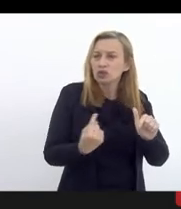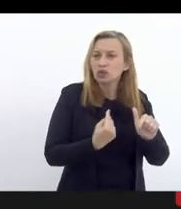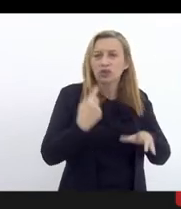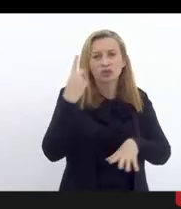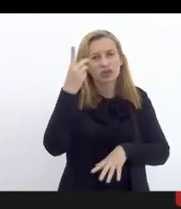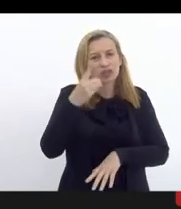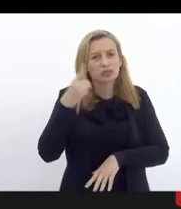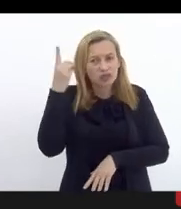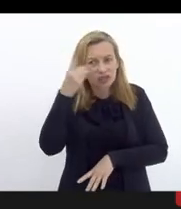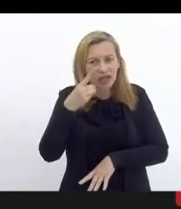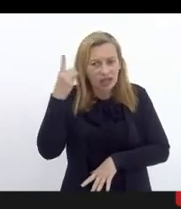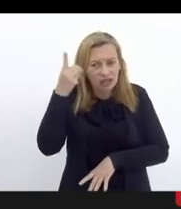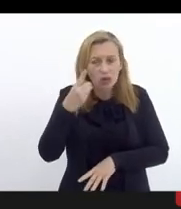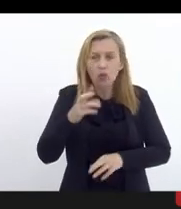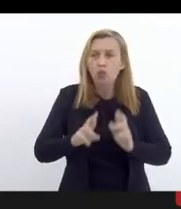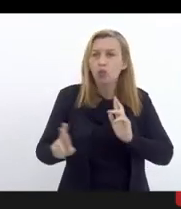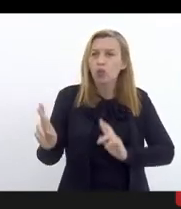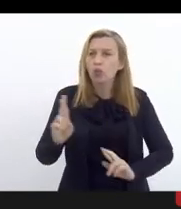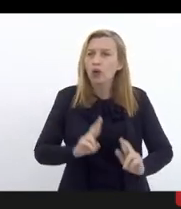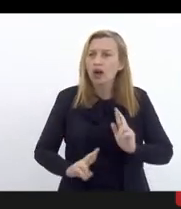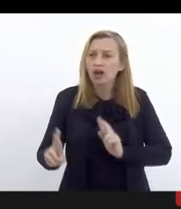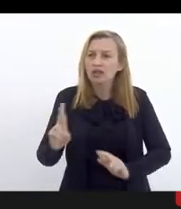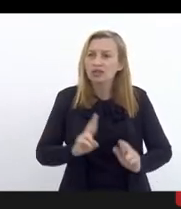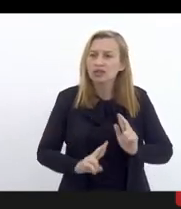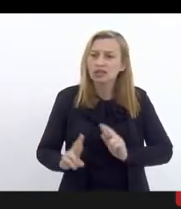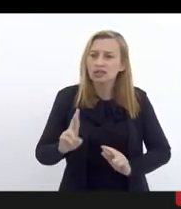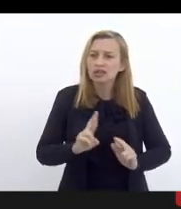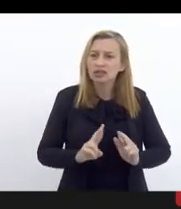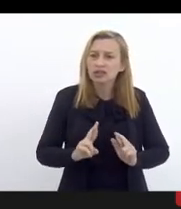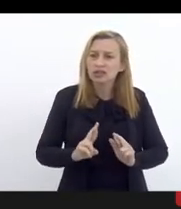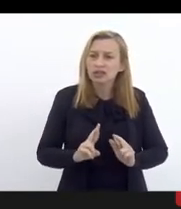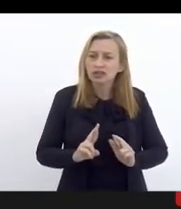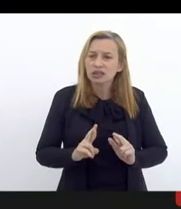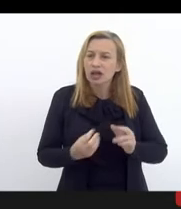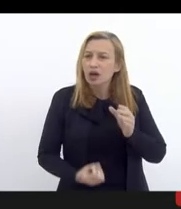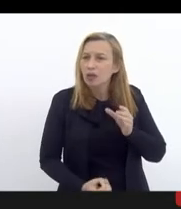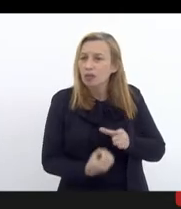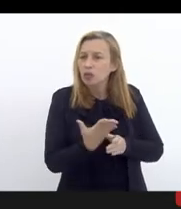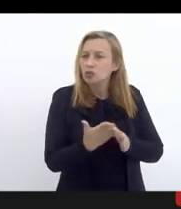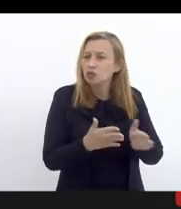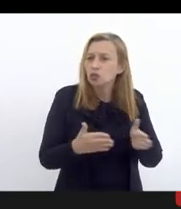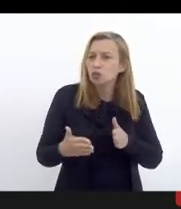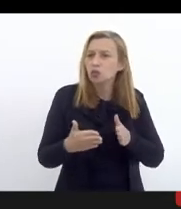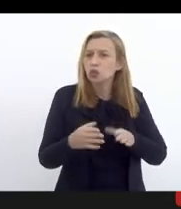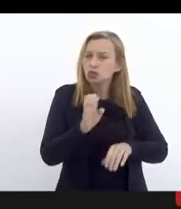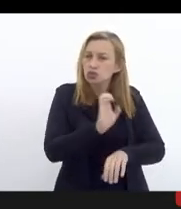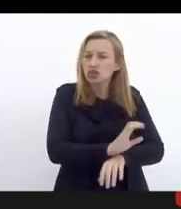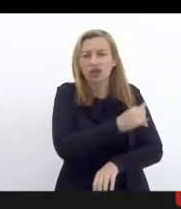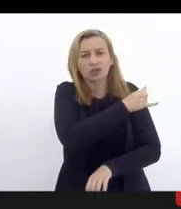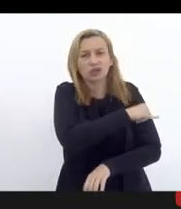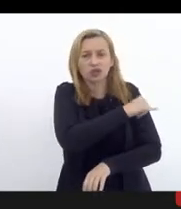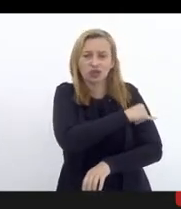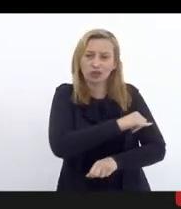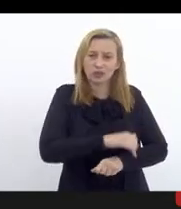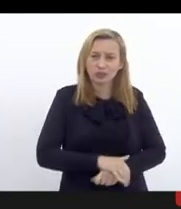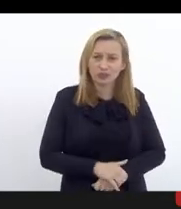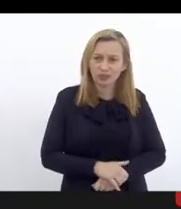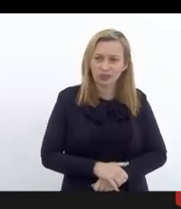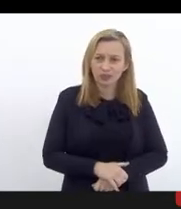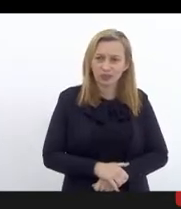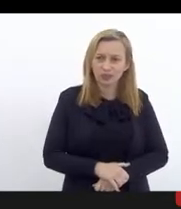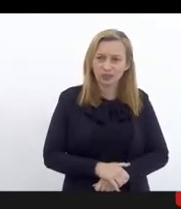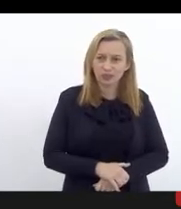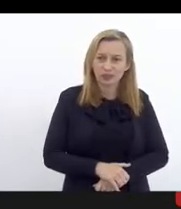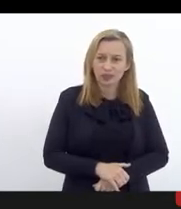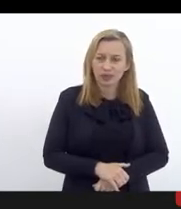deputados com relação às classes produtoras do estado do Rio de Janeiro.